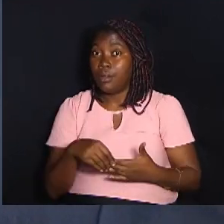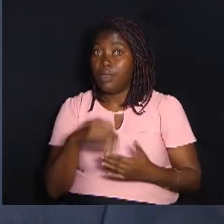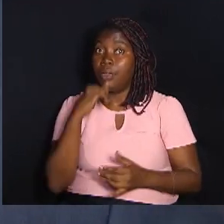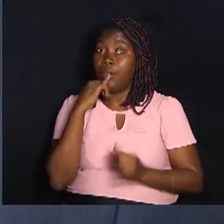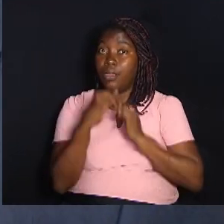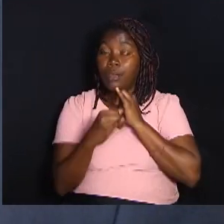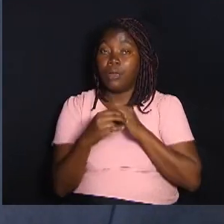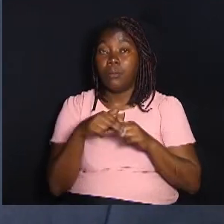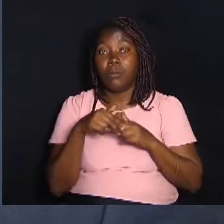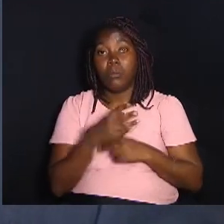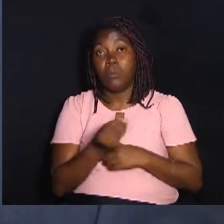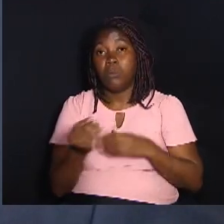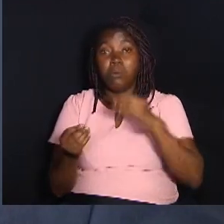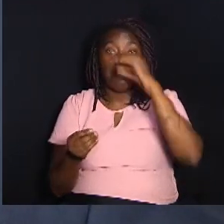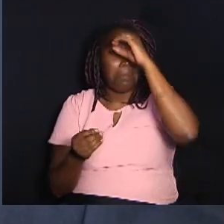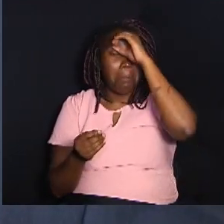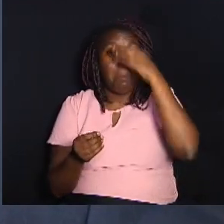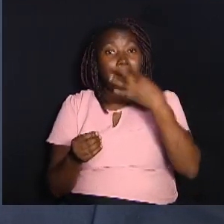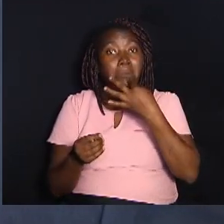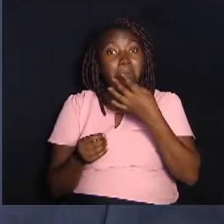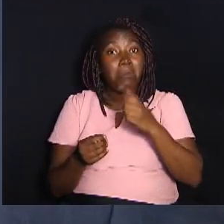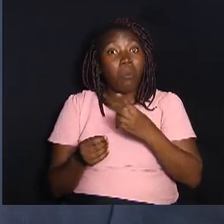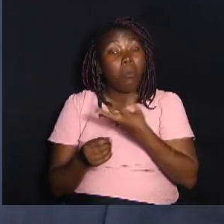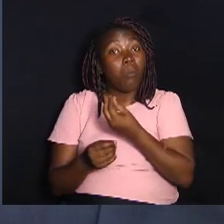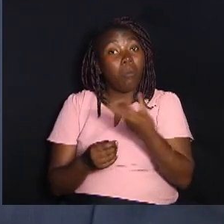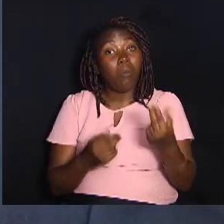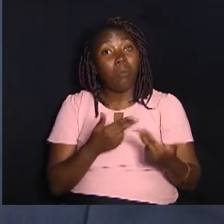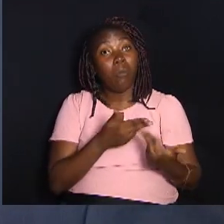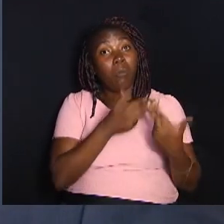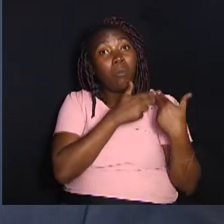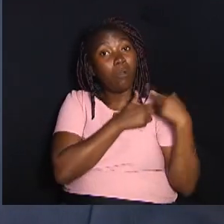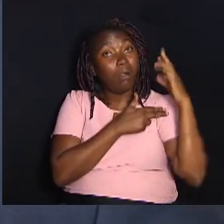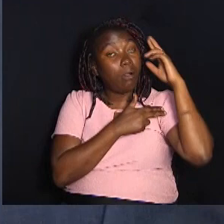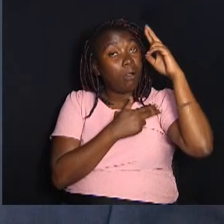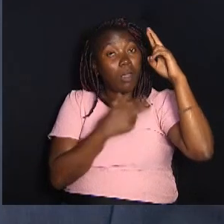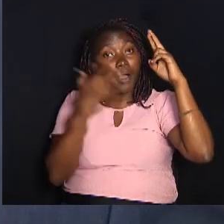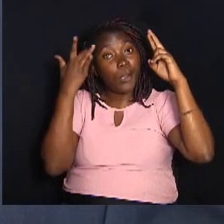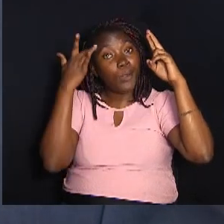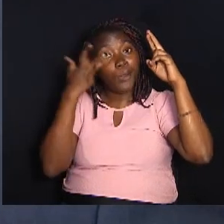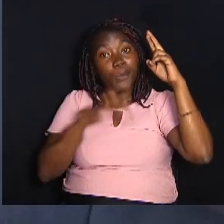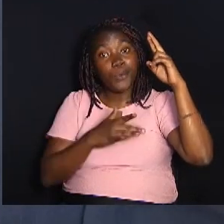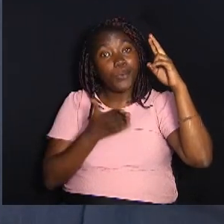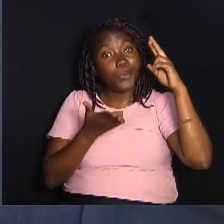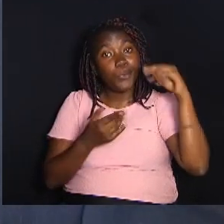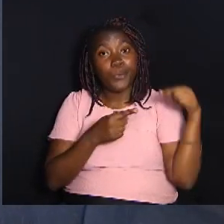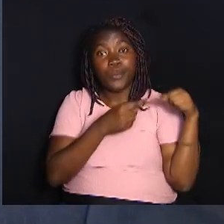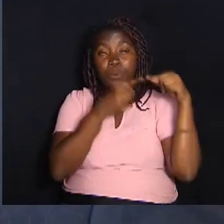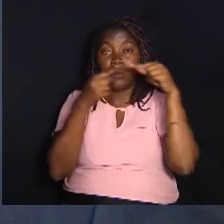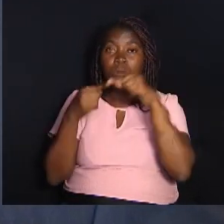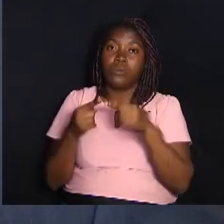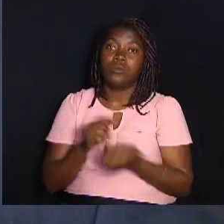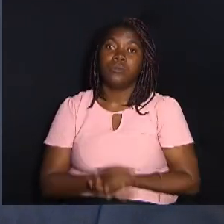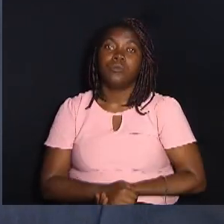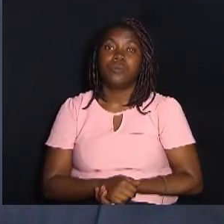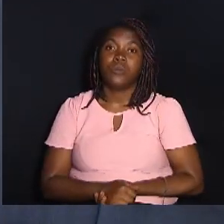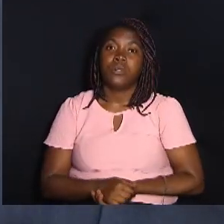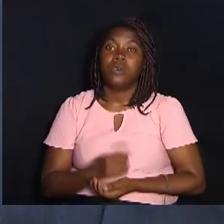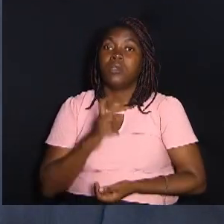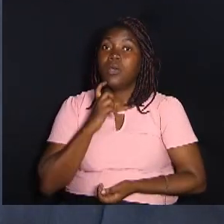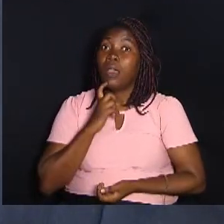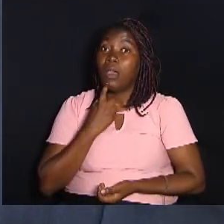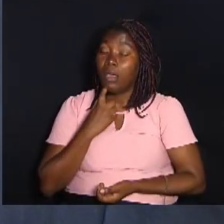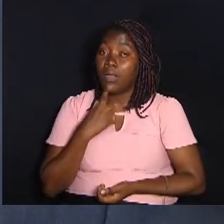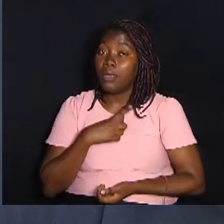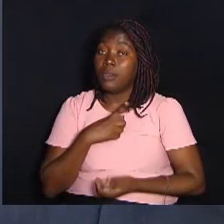trouxesse essa informação porque muitas não conheciam muitas autoridades até não sabiam dessa dessa rede de proteção